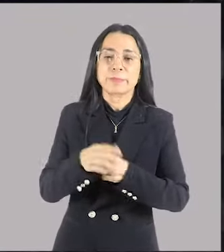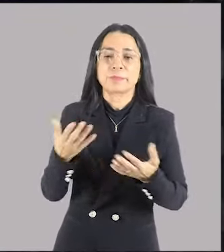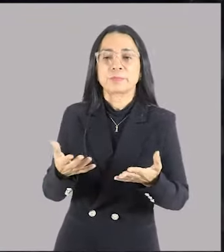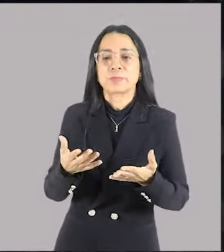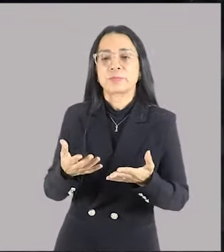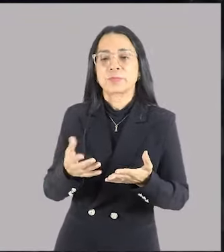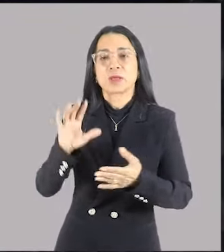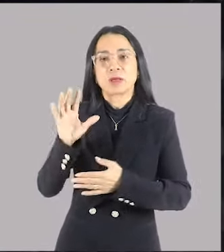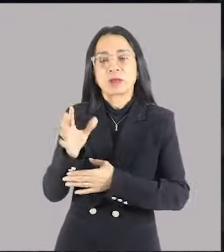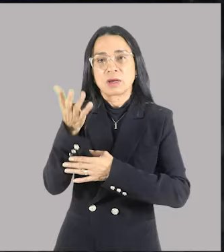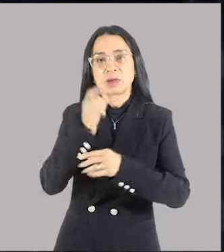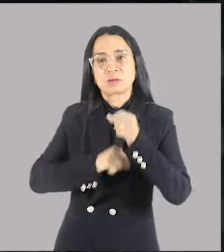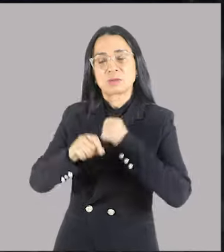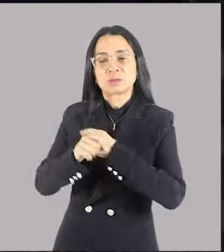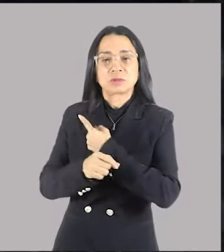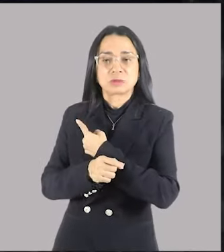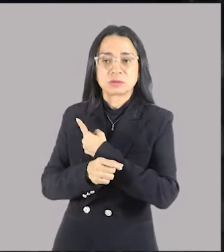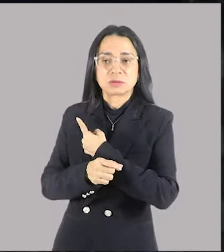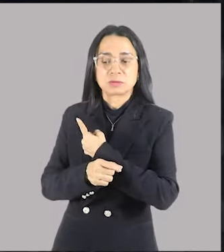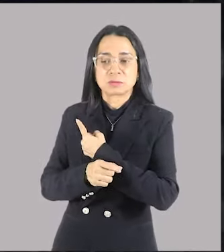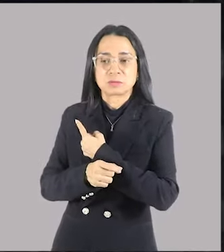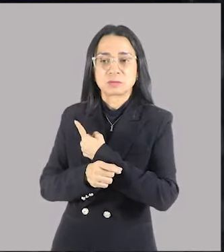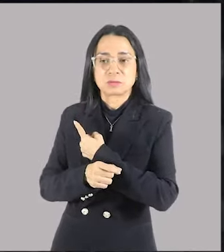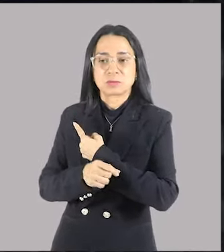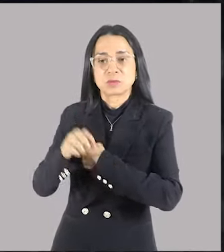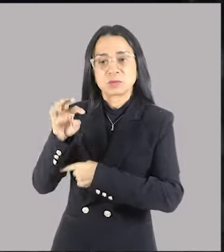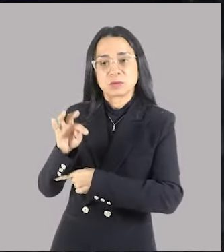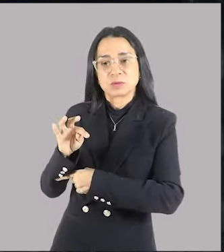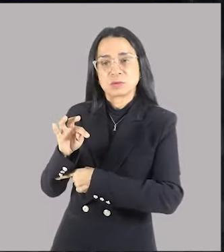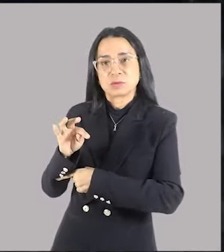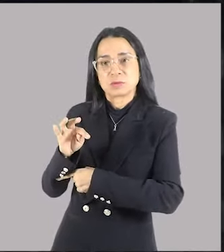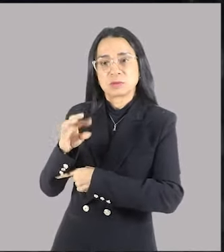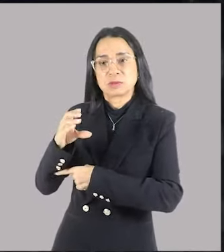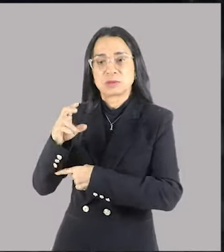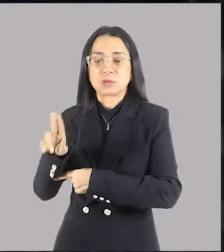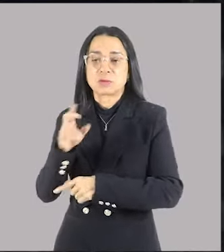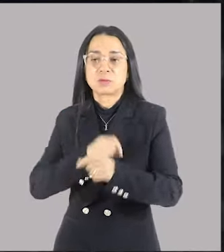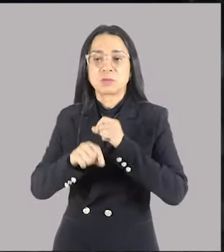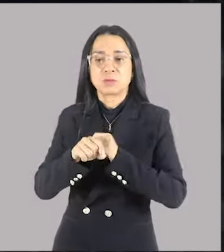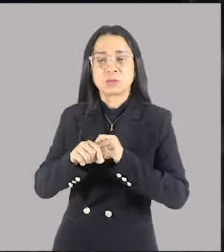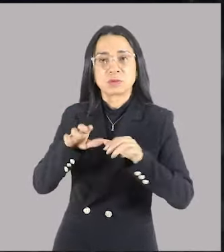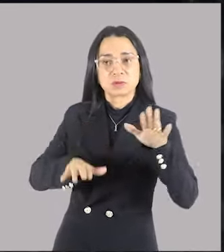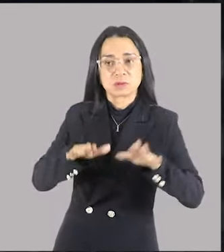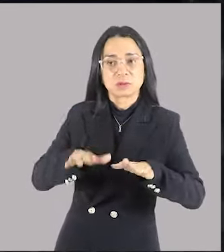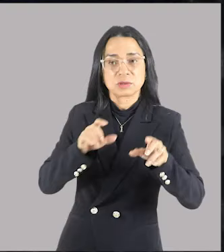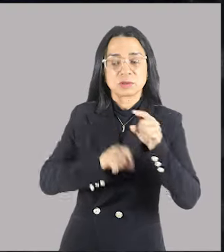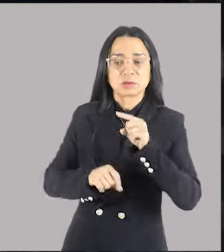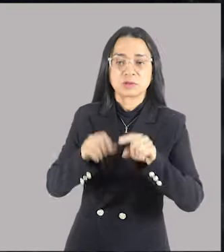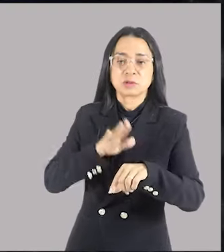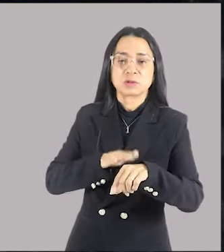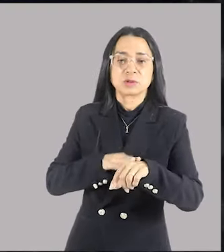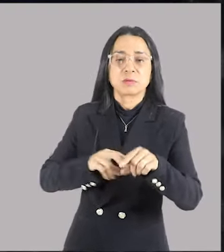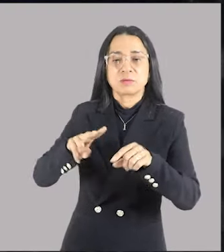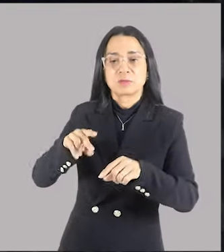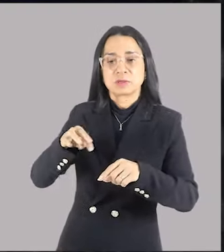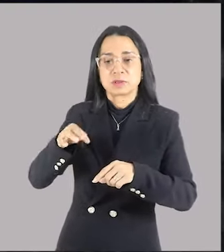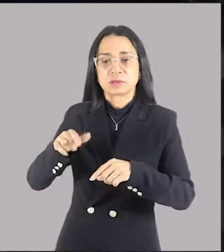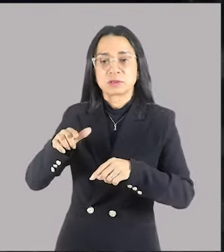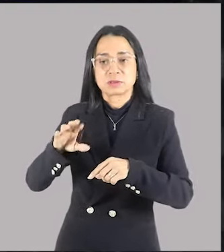ocorre na magistratura como ocorre nos tribunais de Conta aí essa estabilidade que se chama vitaliciedade ela é